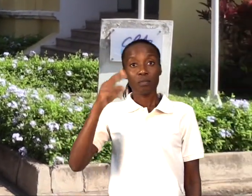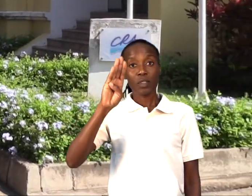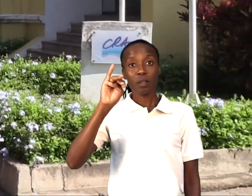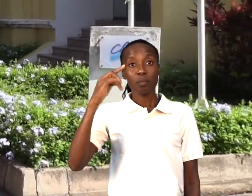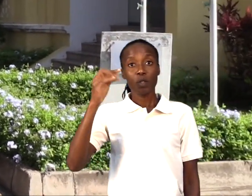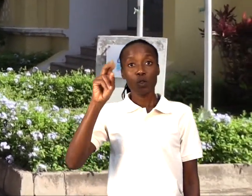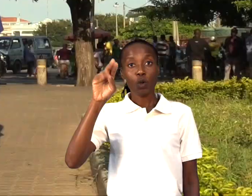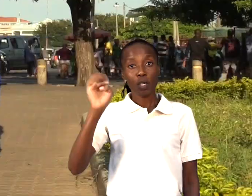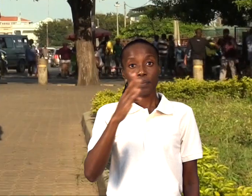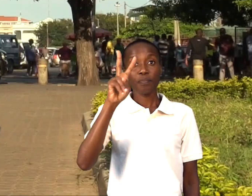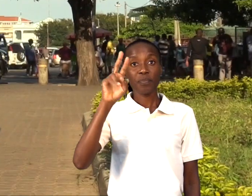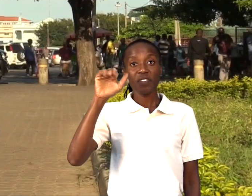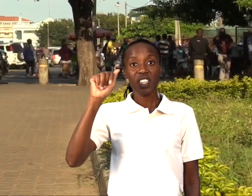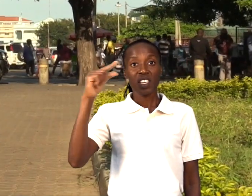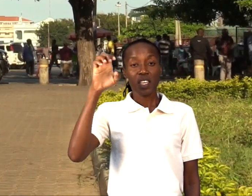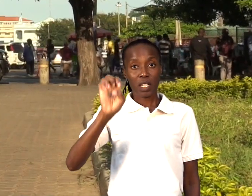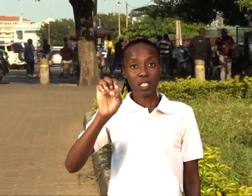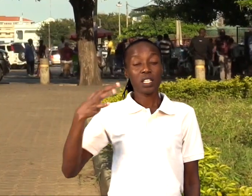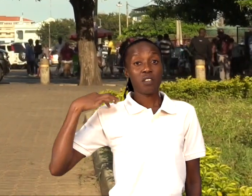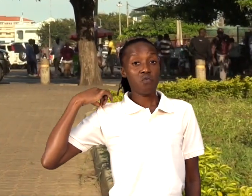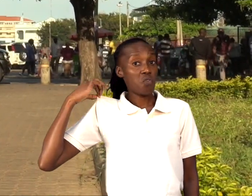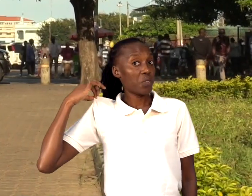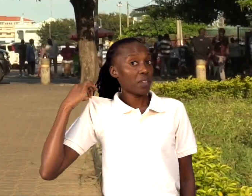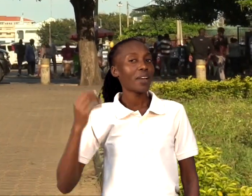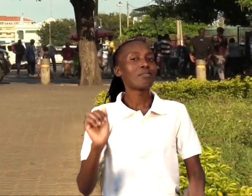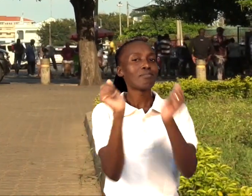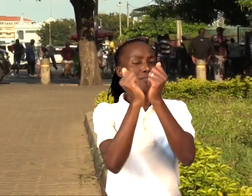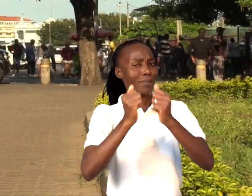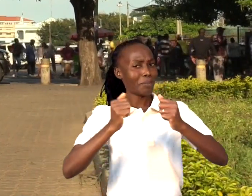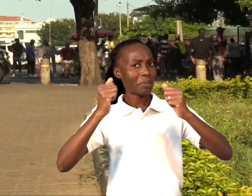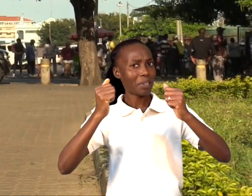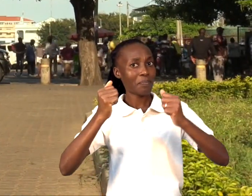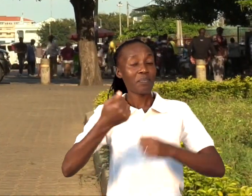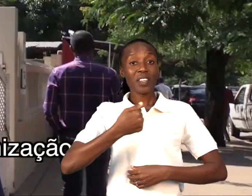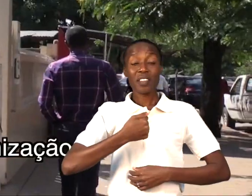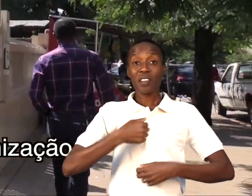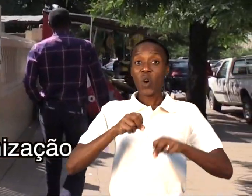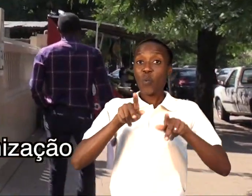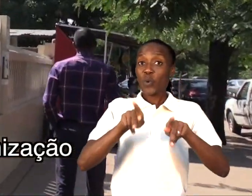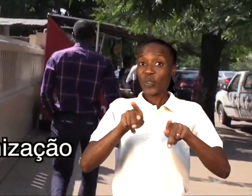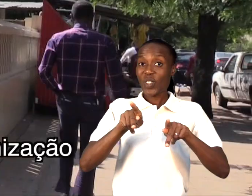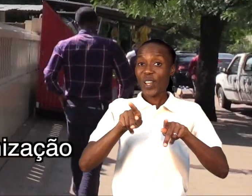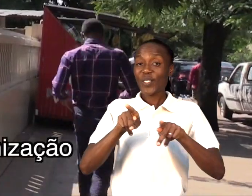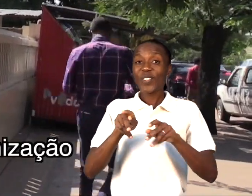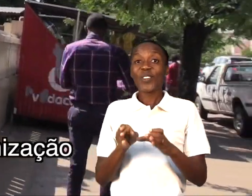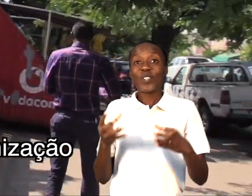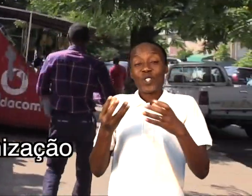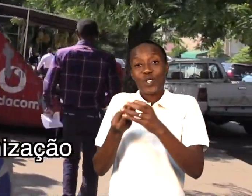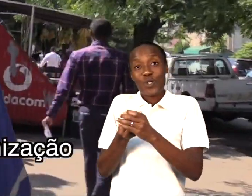Eu sou Bitone Viagem, um voluntário independente. Tive a oportunidade de me